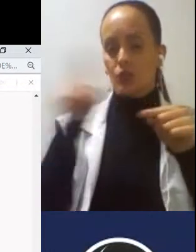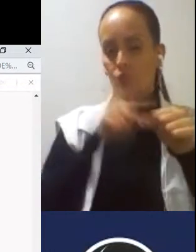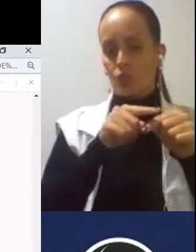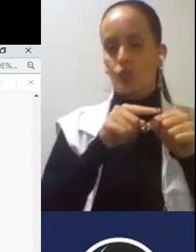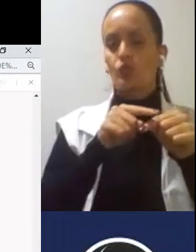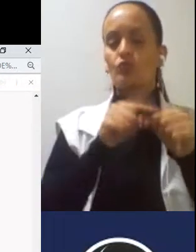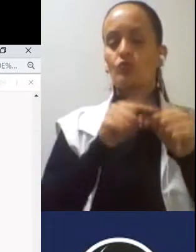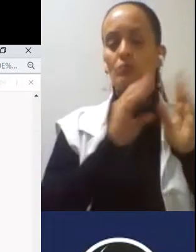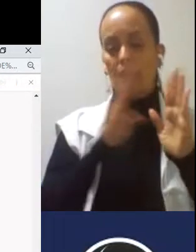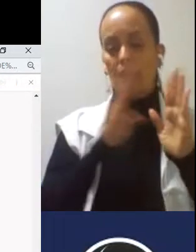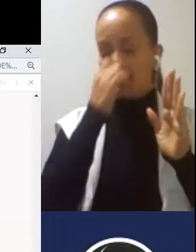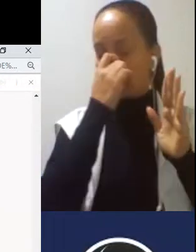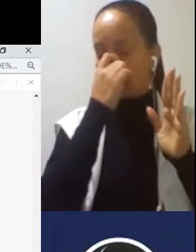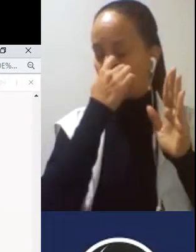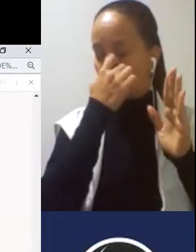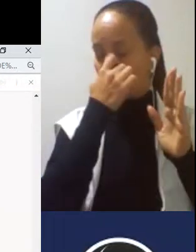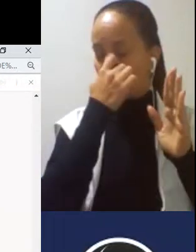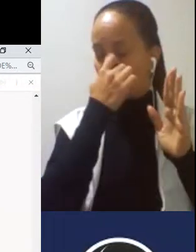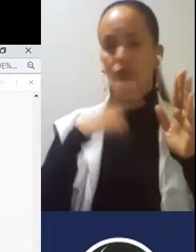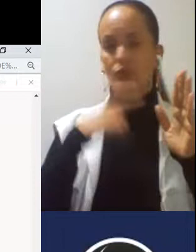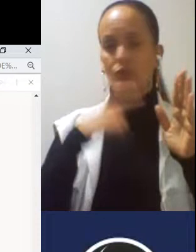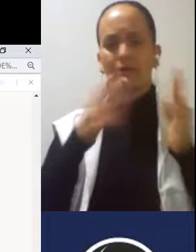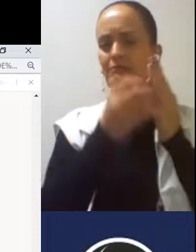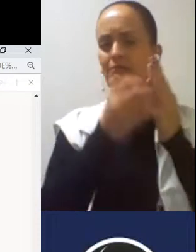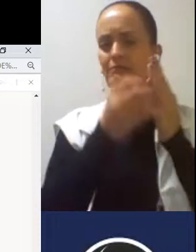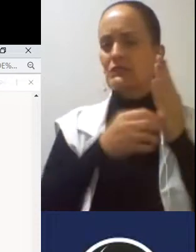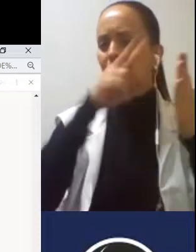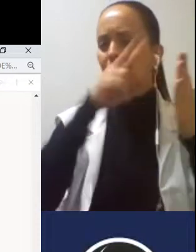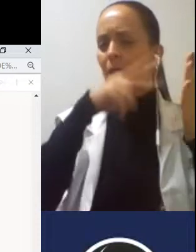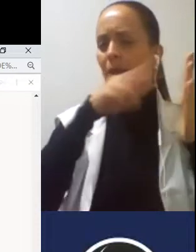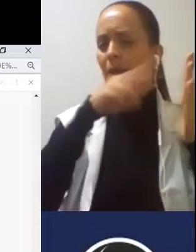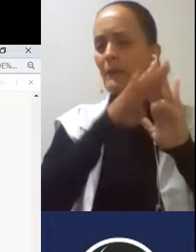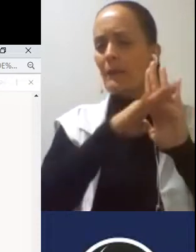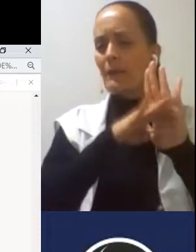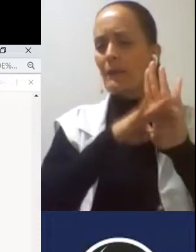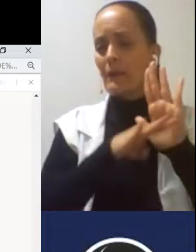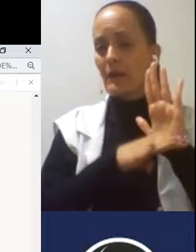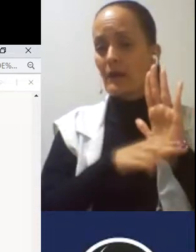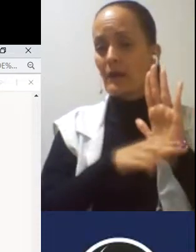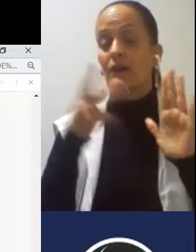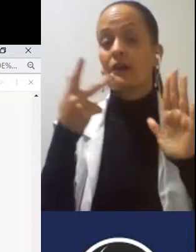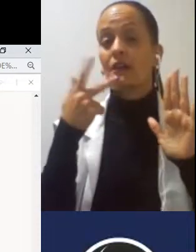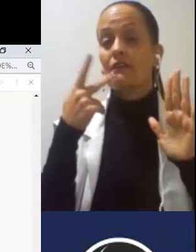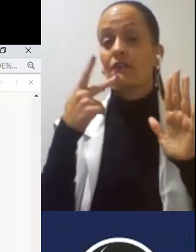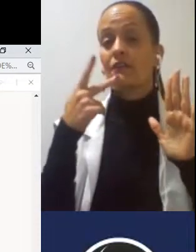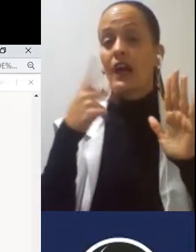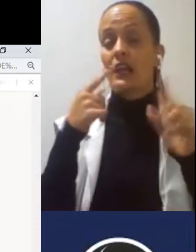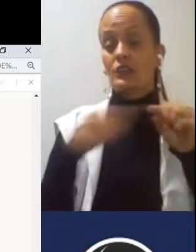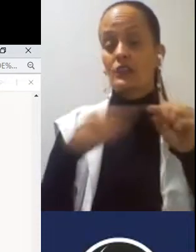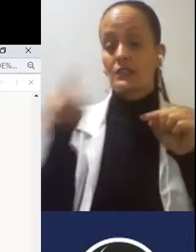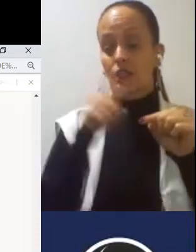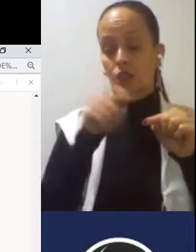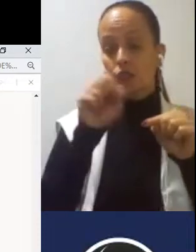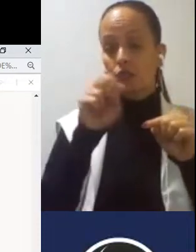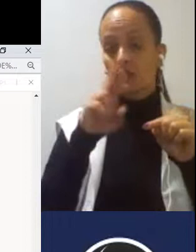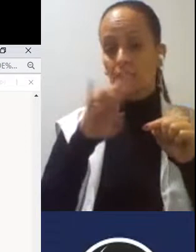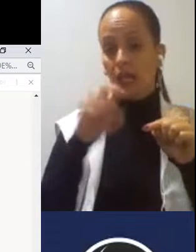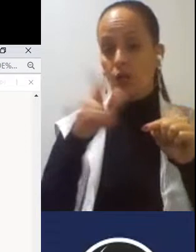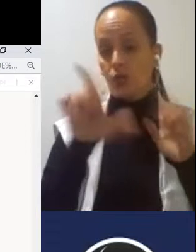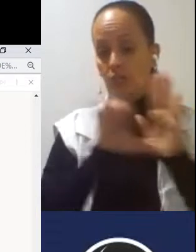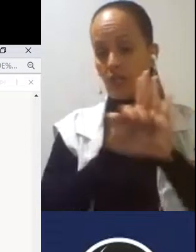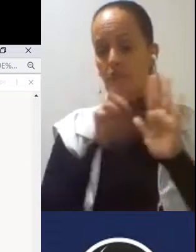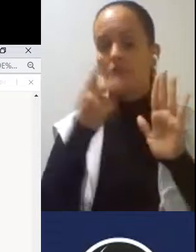Aqui vai novamente falar. Aqui tem uma outra lei, que é a segunda lei de Kirchhoff, que fala do circuito em série. No circuito em série, a gente